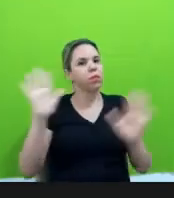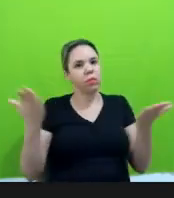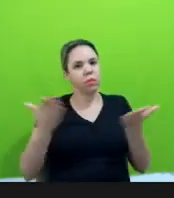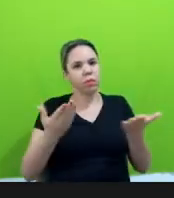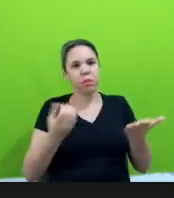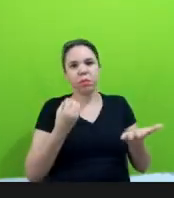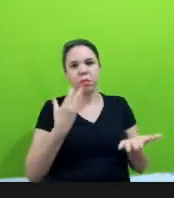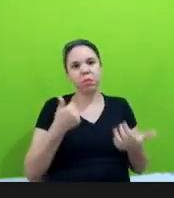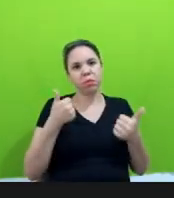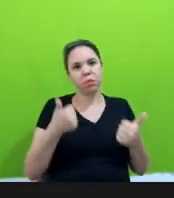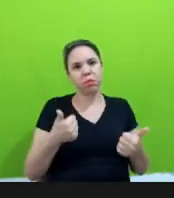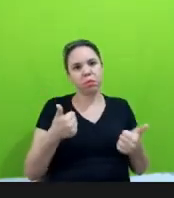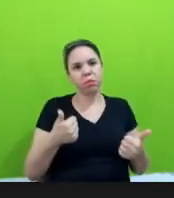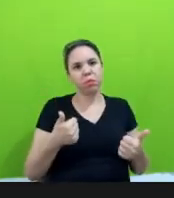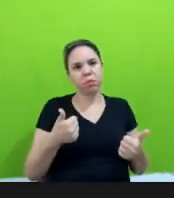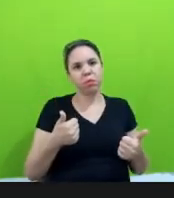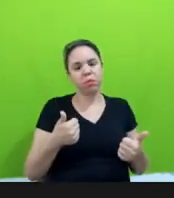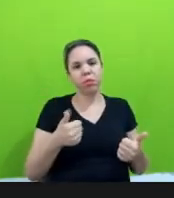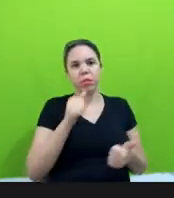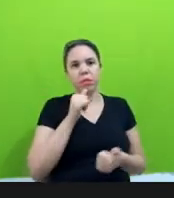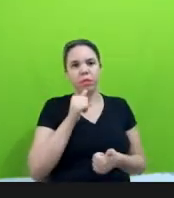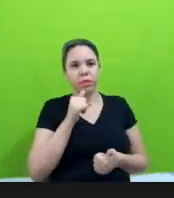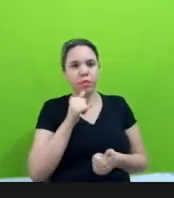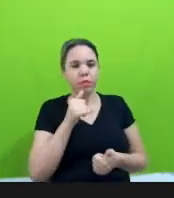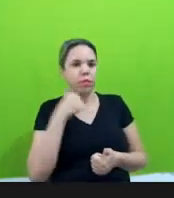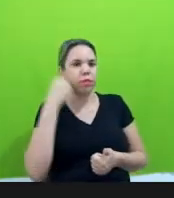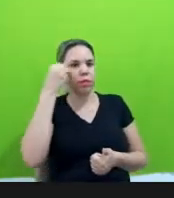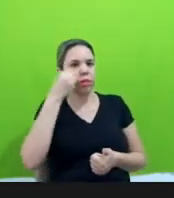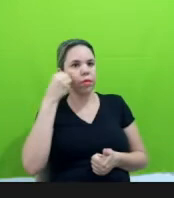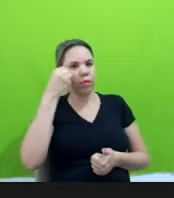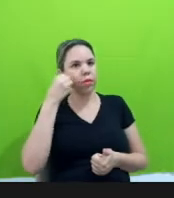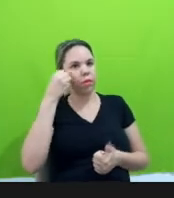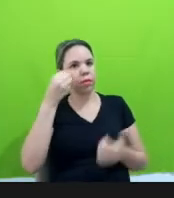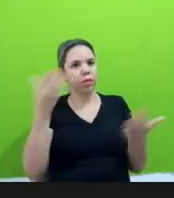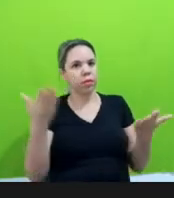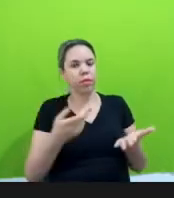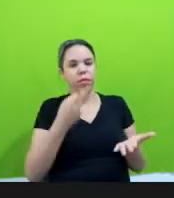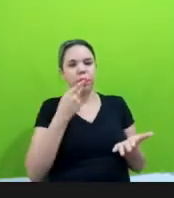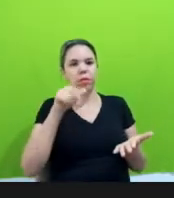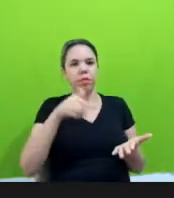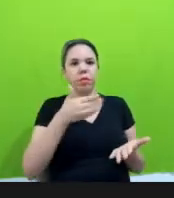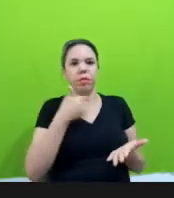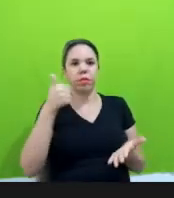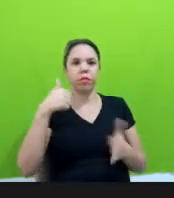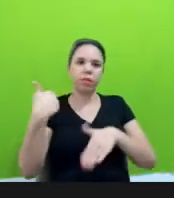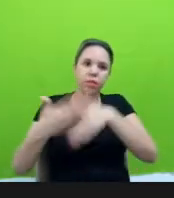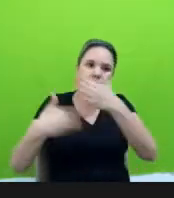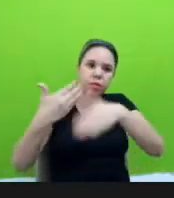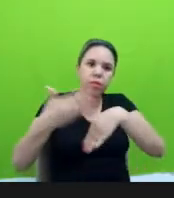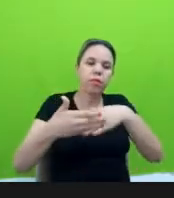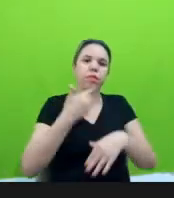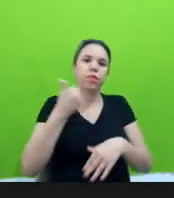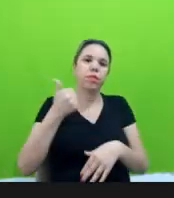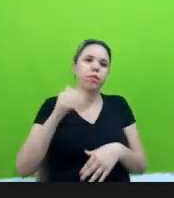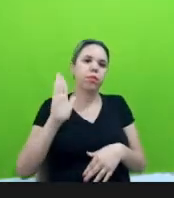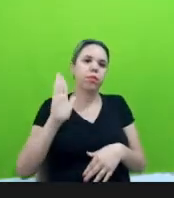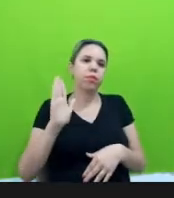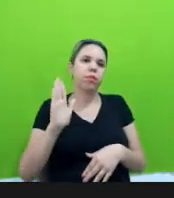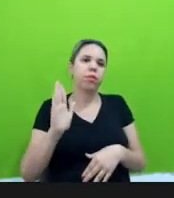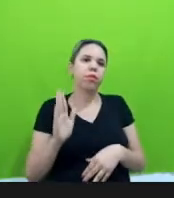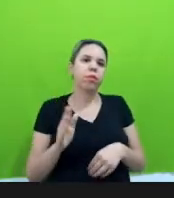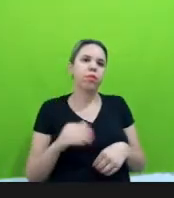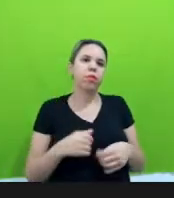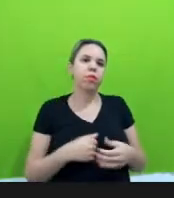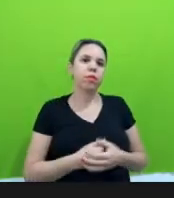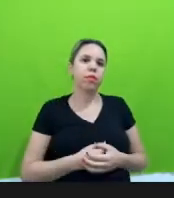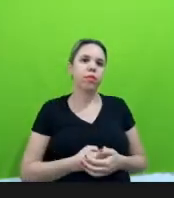né? Não tenho uma experiência atual de falar se melhorou, mas, ao longo do tempo, foi melhorando. Então, as instituições também foram,